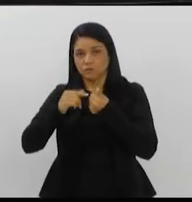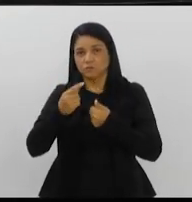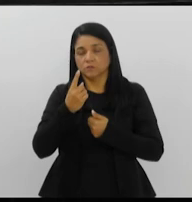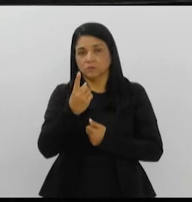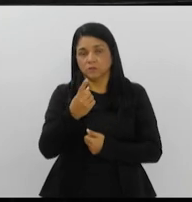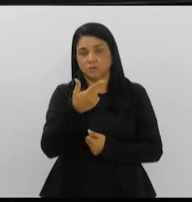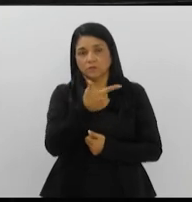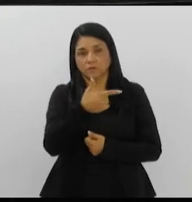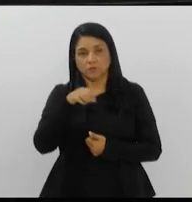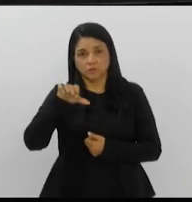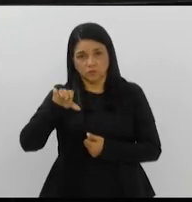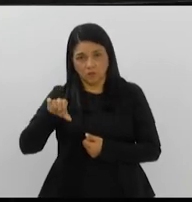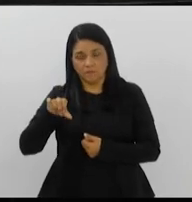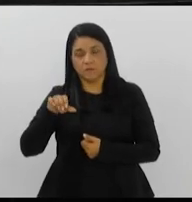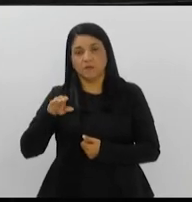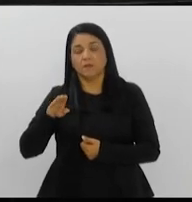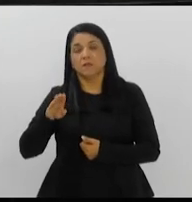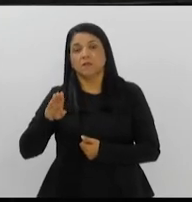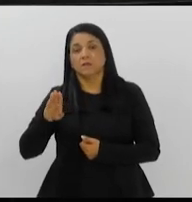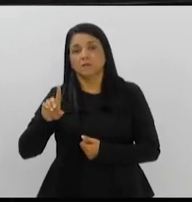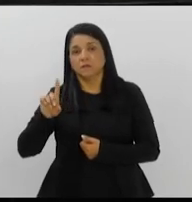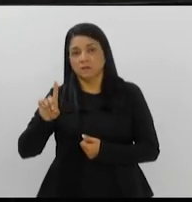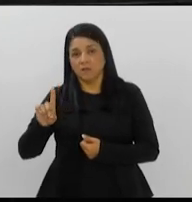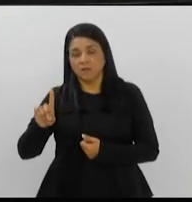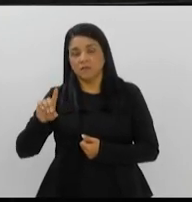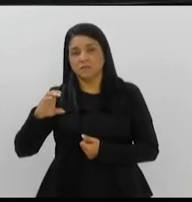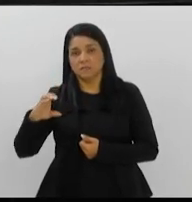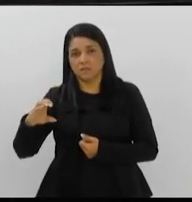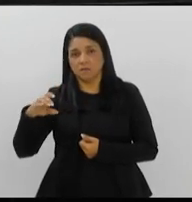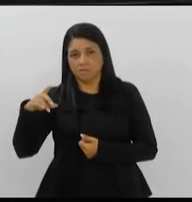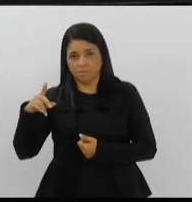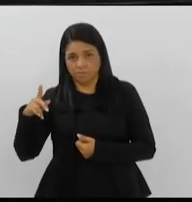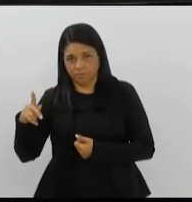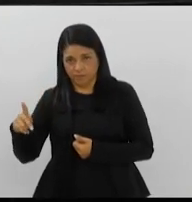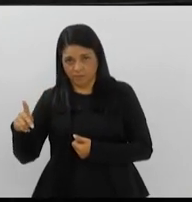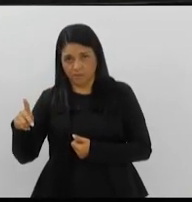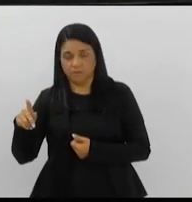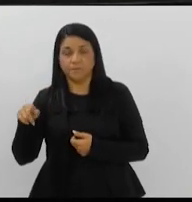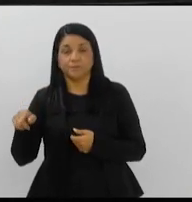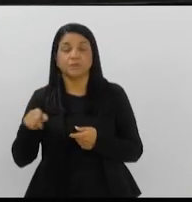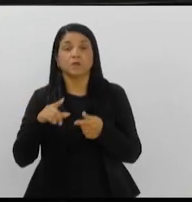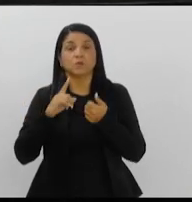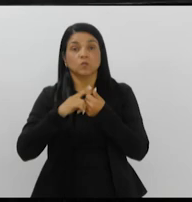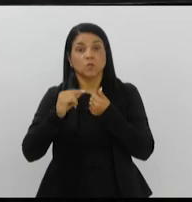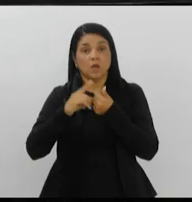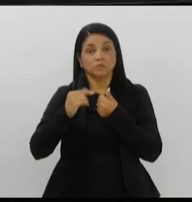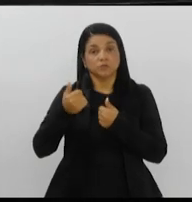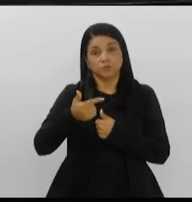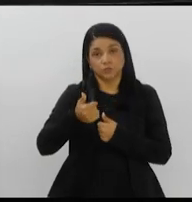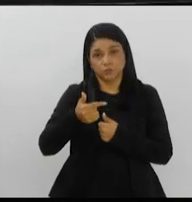DCT, mas também no artigo 12 da emenda constitucional